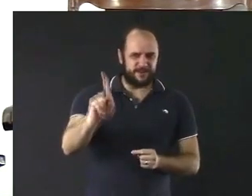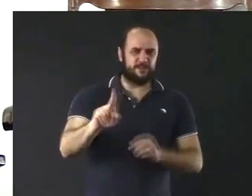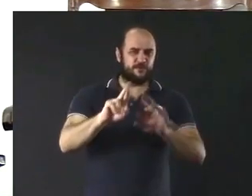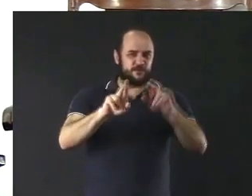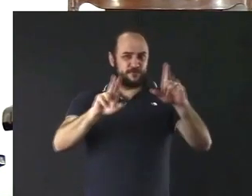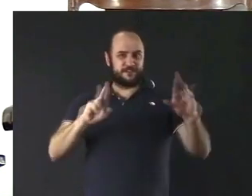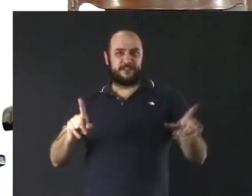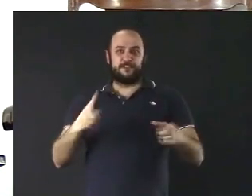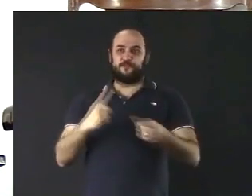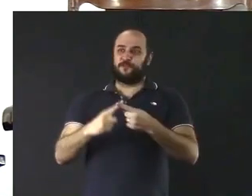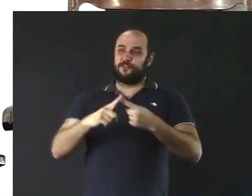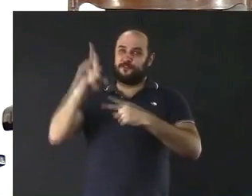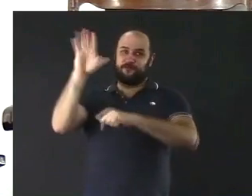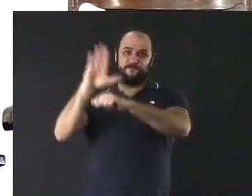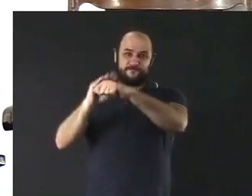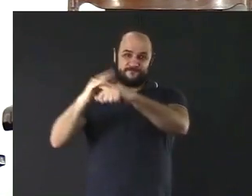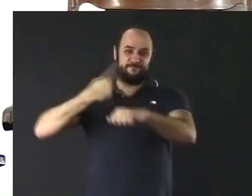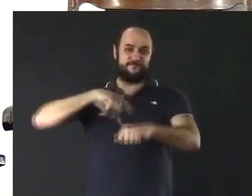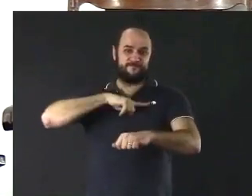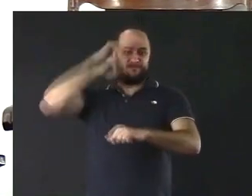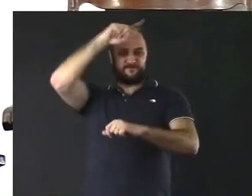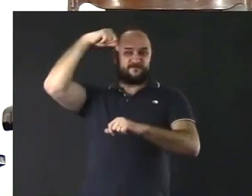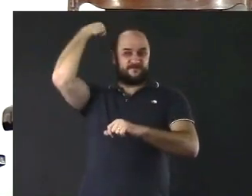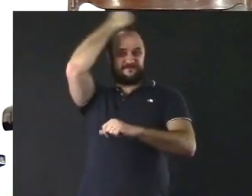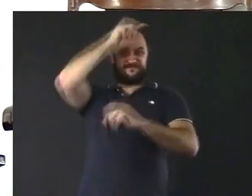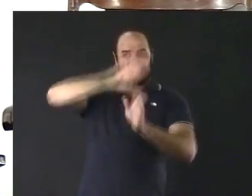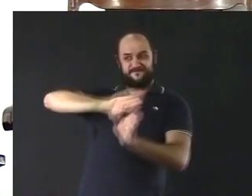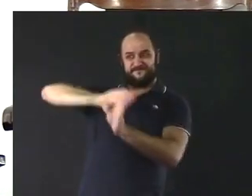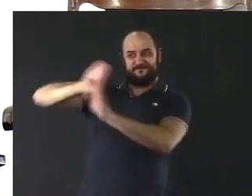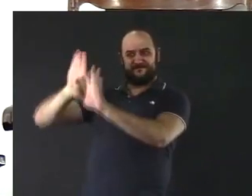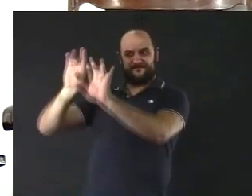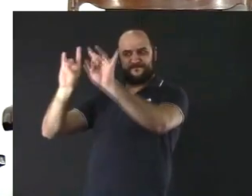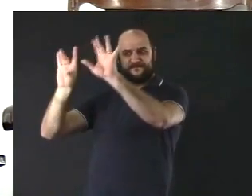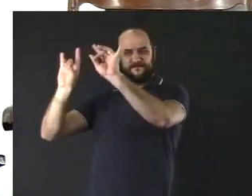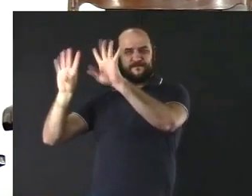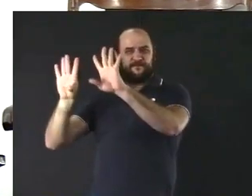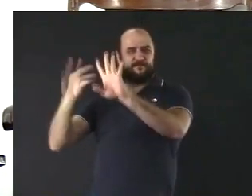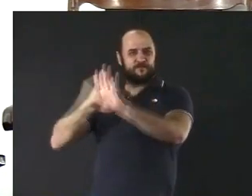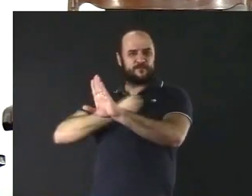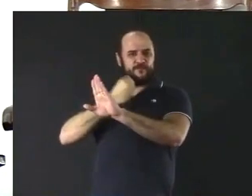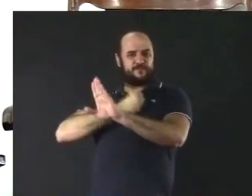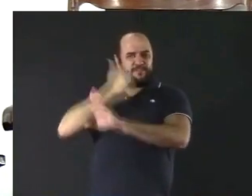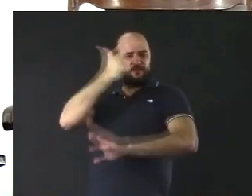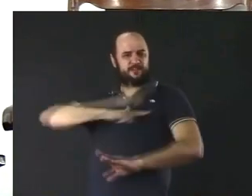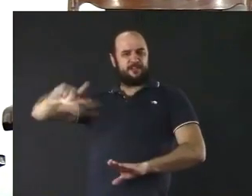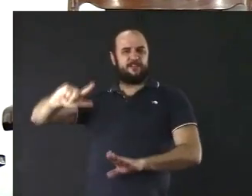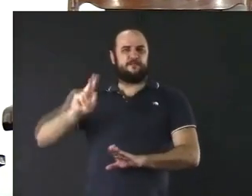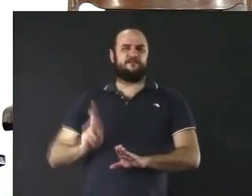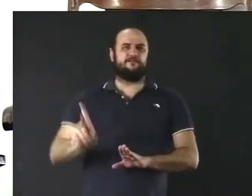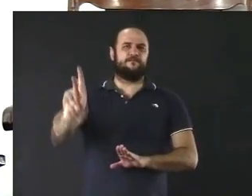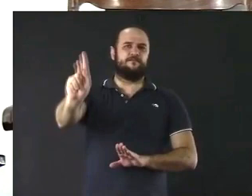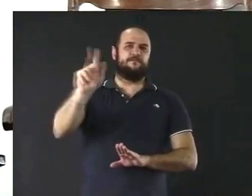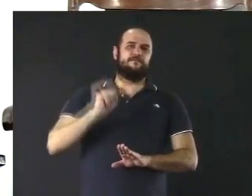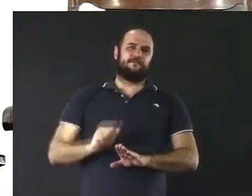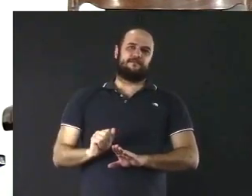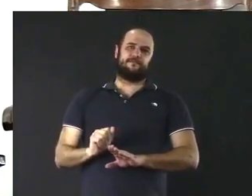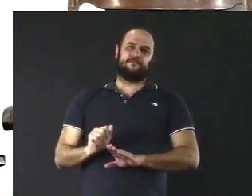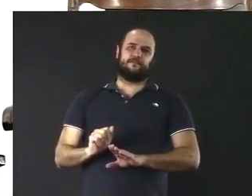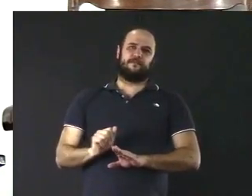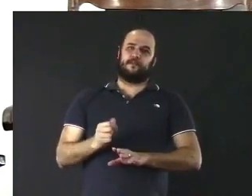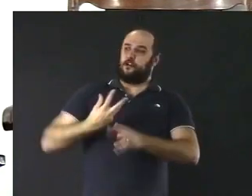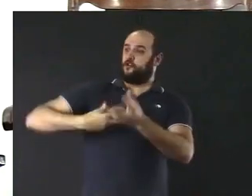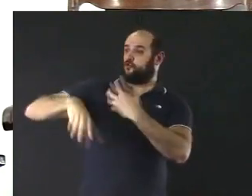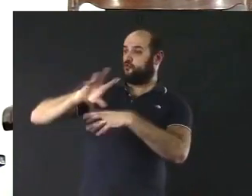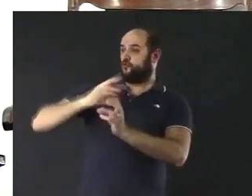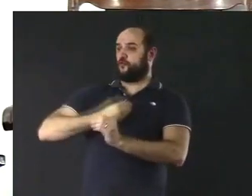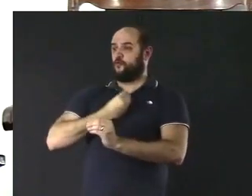Deus para sermos santos, separados, para vivermos a santificação. E envolvidos nessa santificação